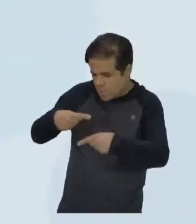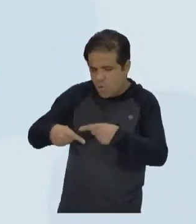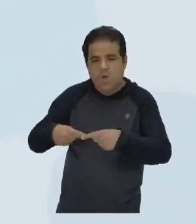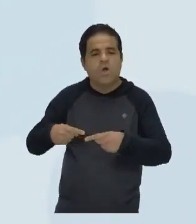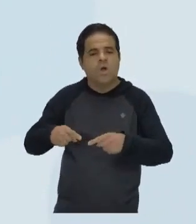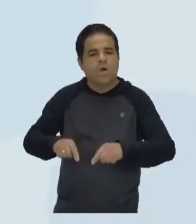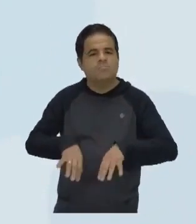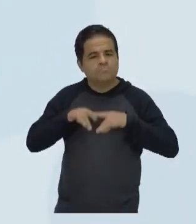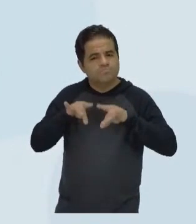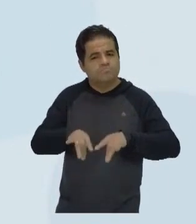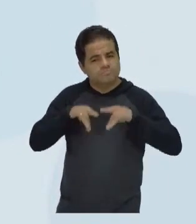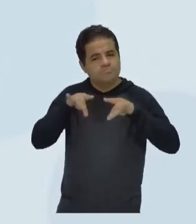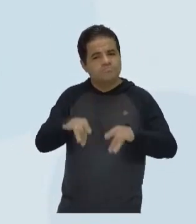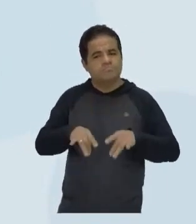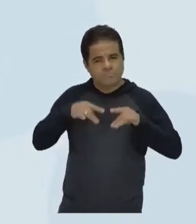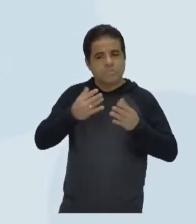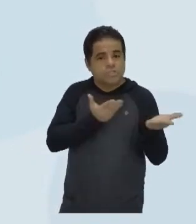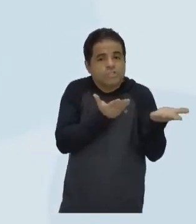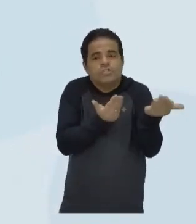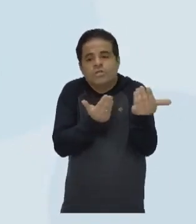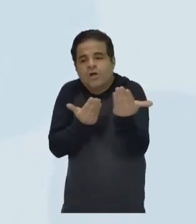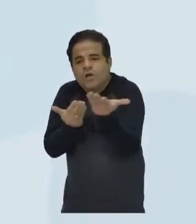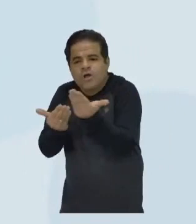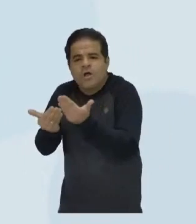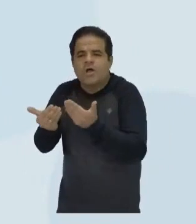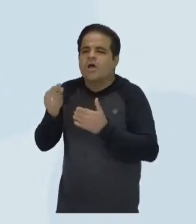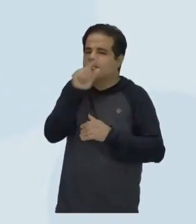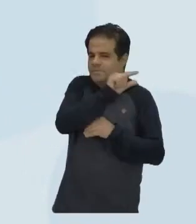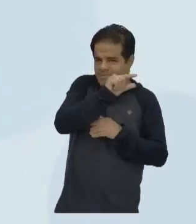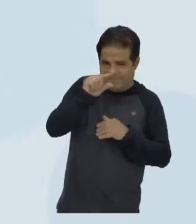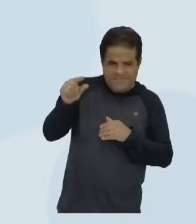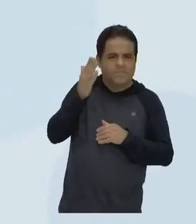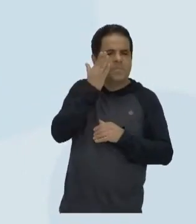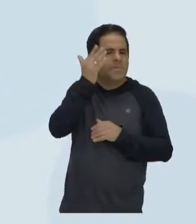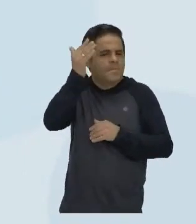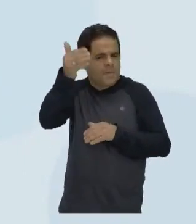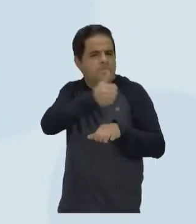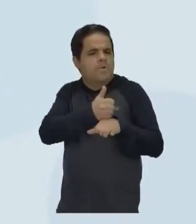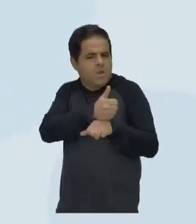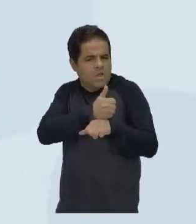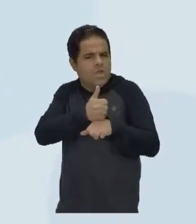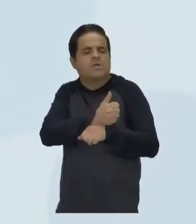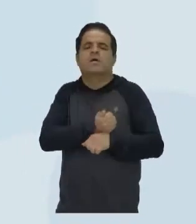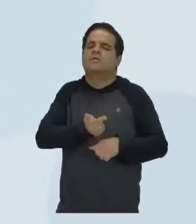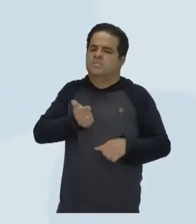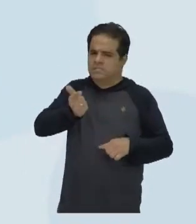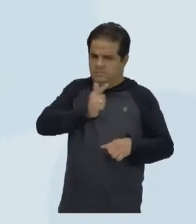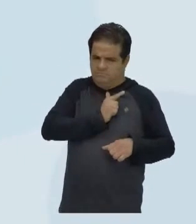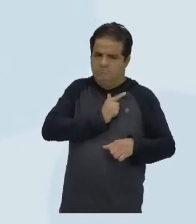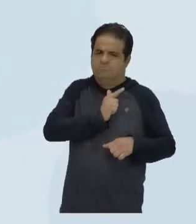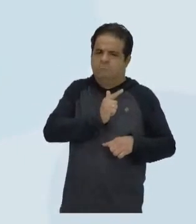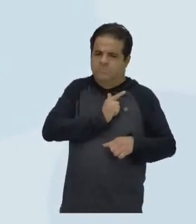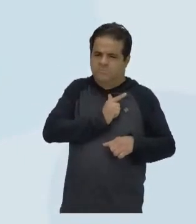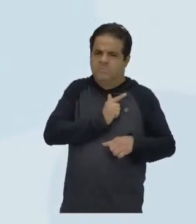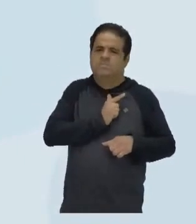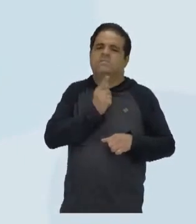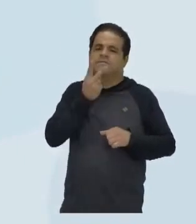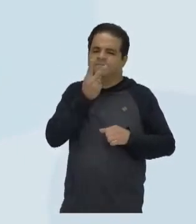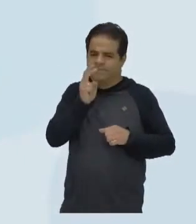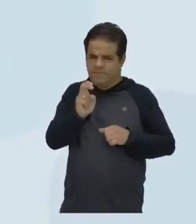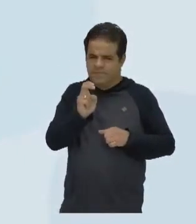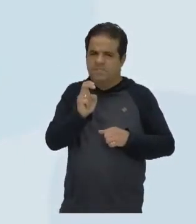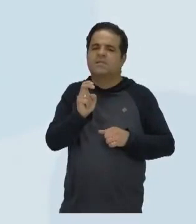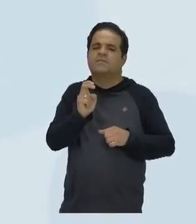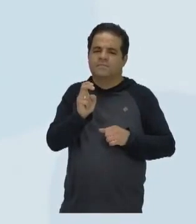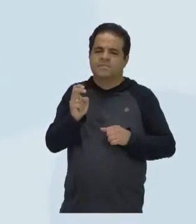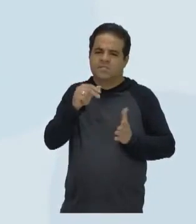canguru. São jovens, grifado, bem-sucedidos profissionalmente. Têm, também